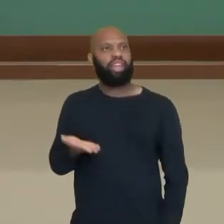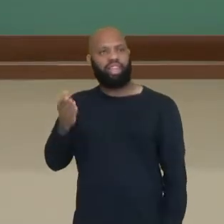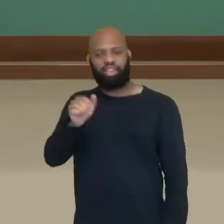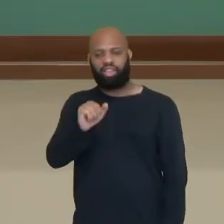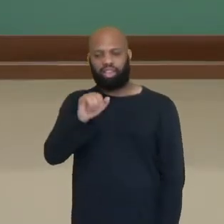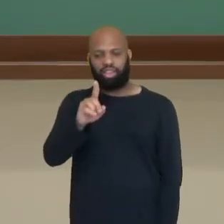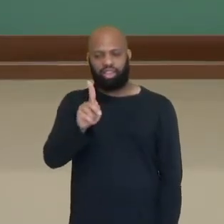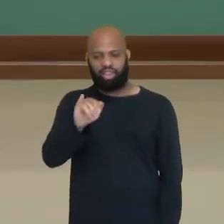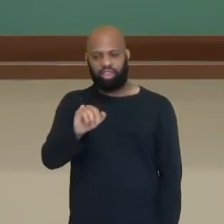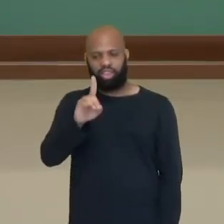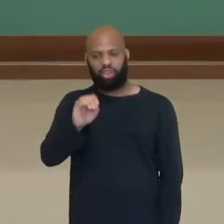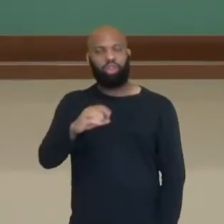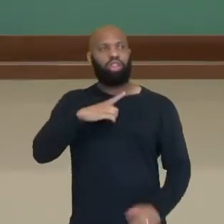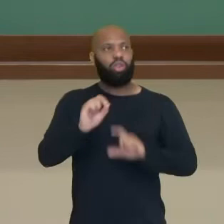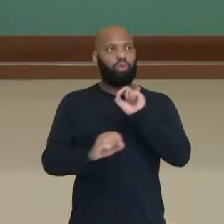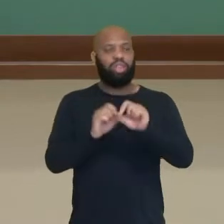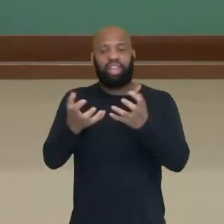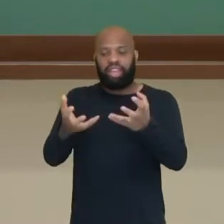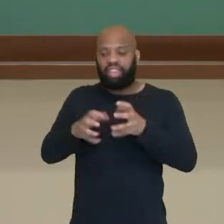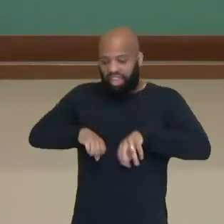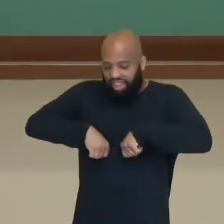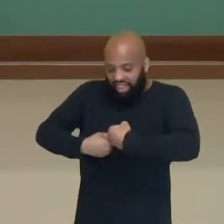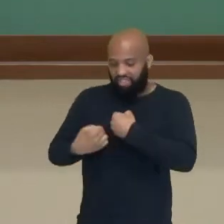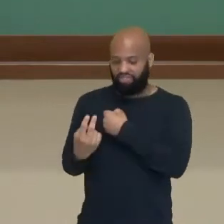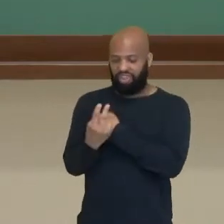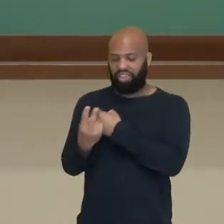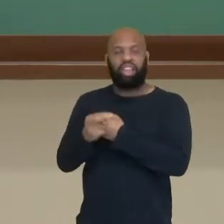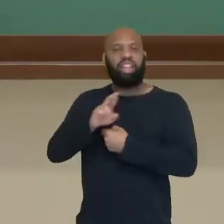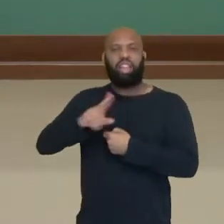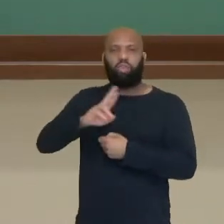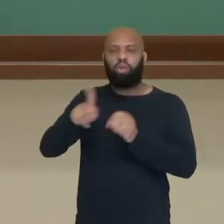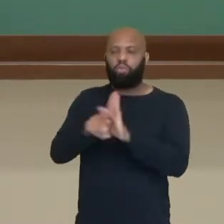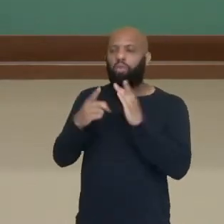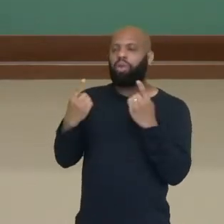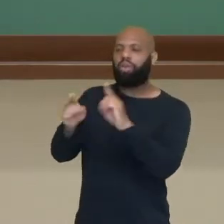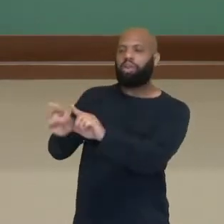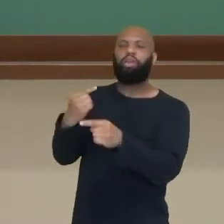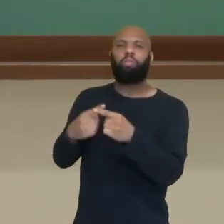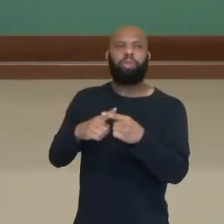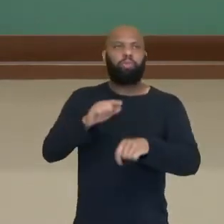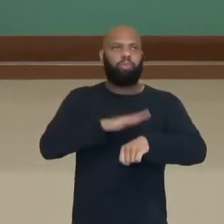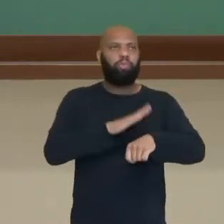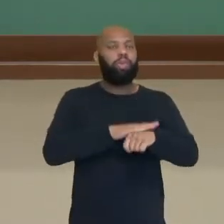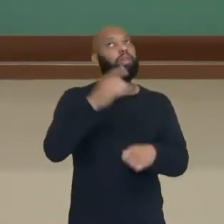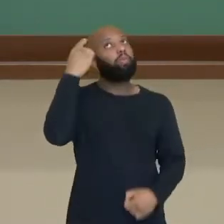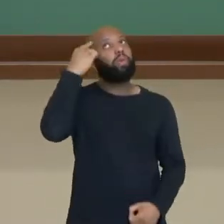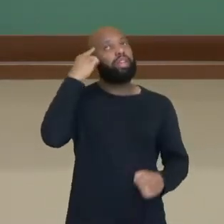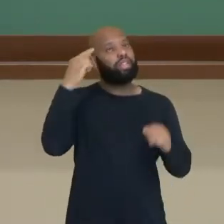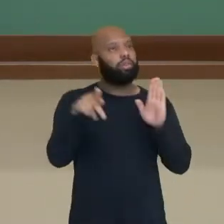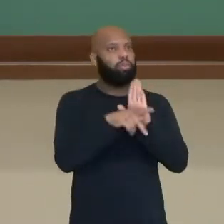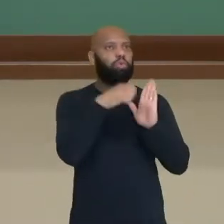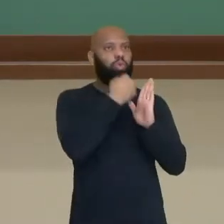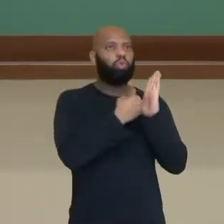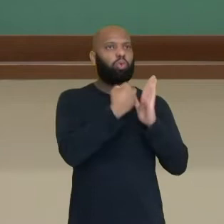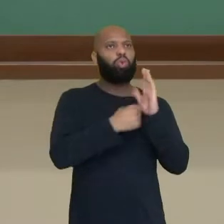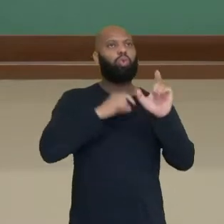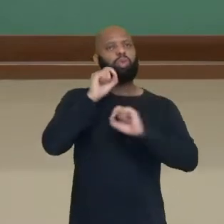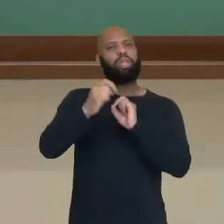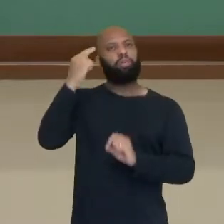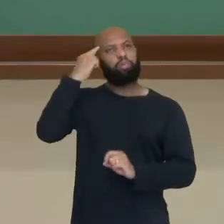marcial que tem sua origem na defesa e não no ataque. Muitas vezes quando nós pensamos nas lutas, nós pensamos